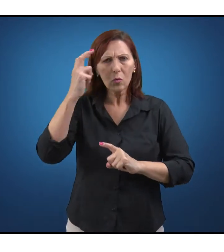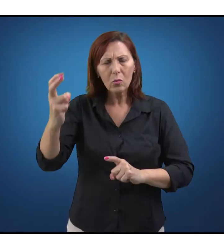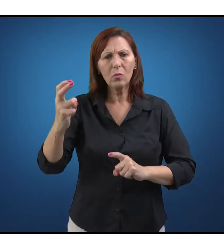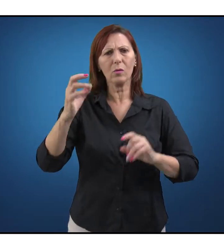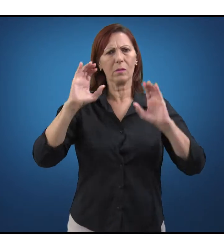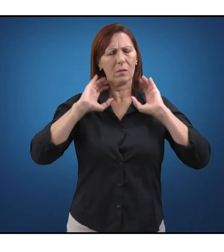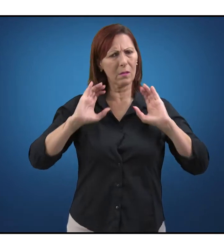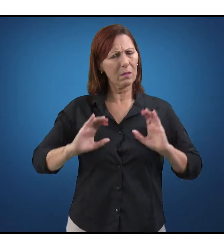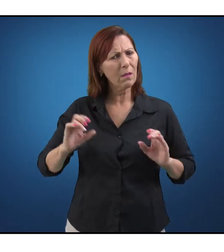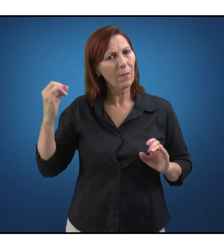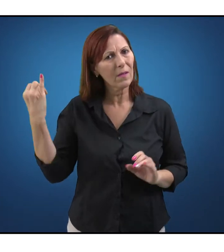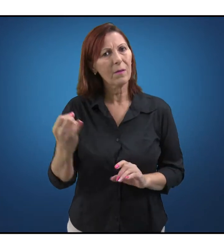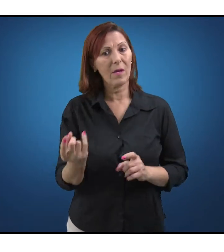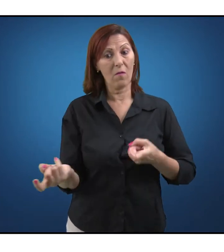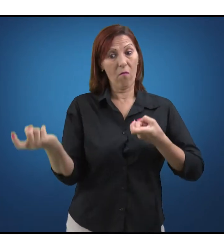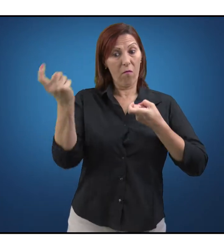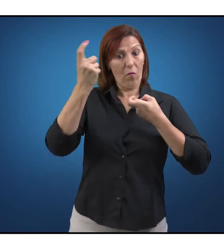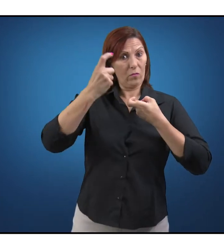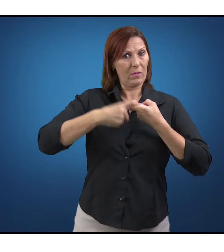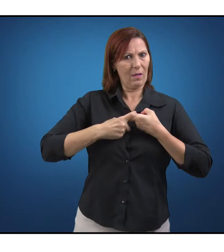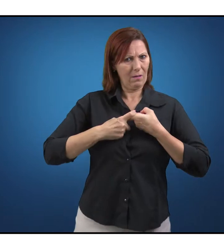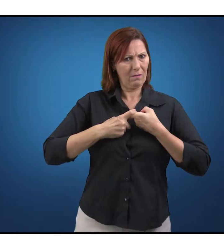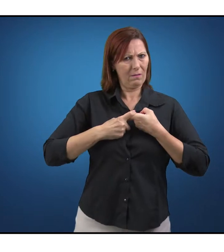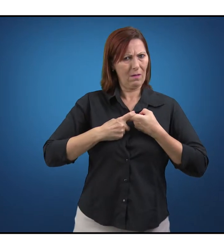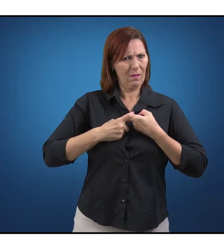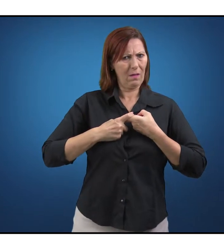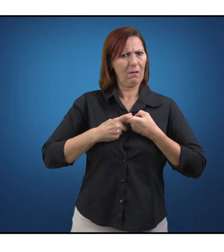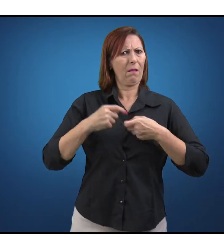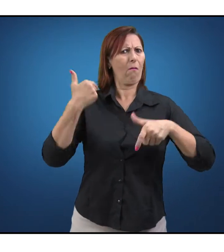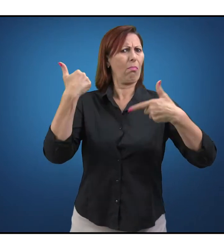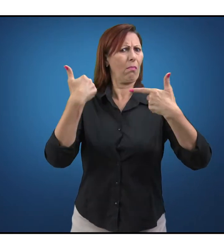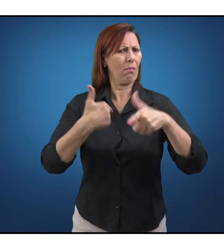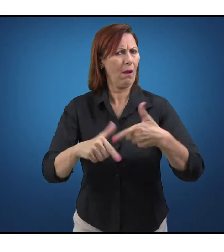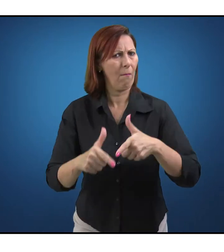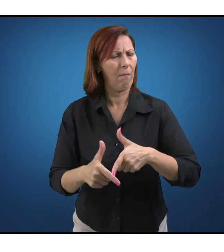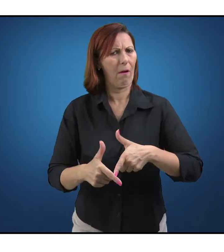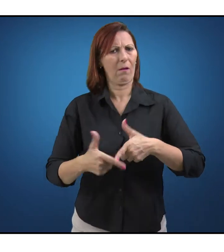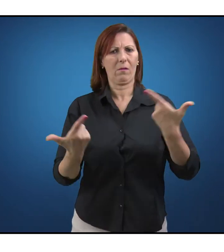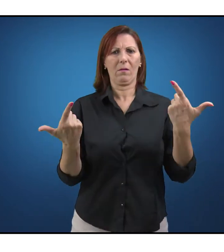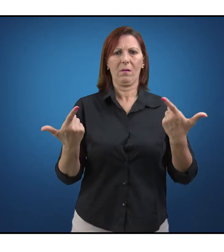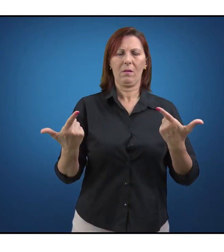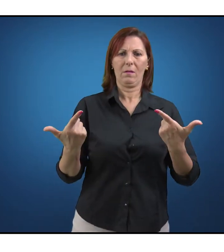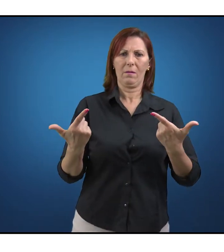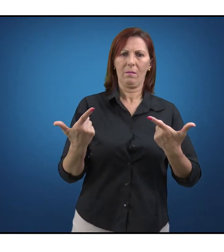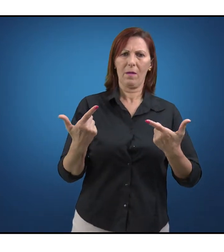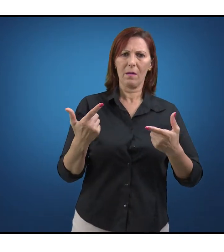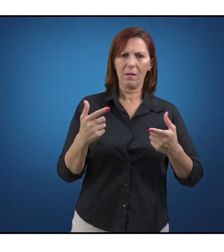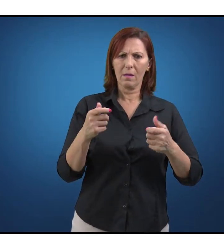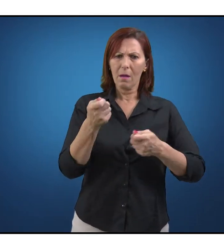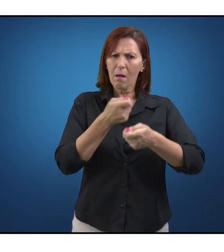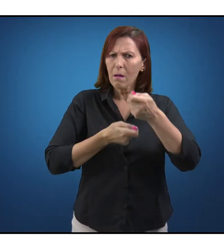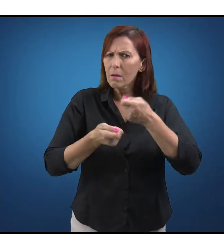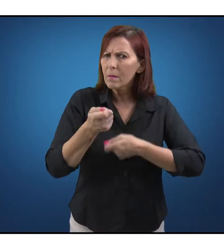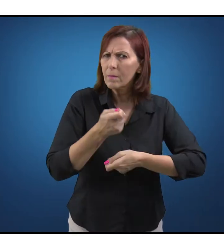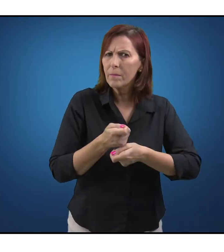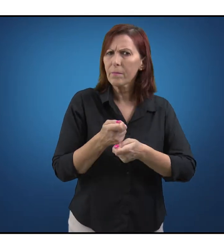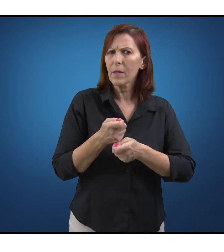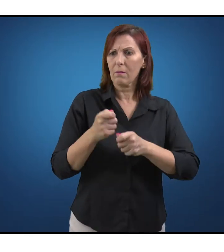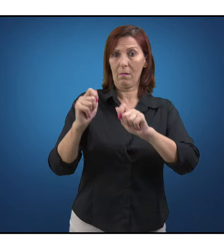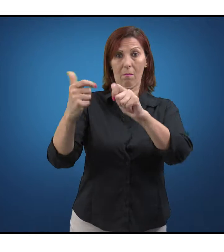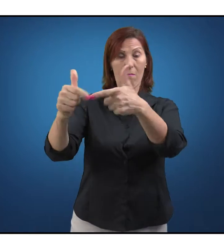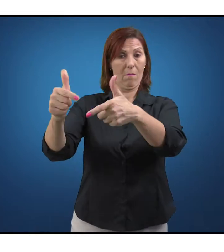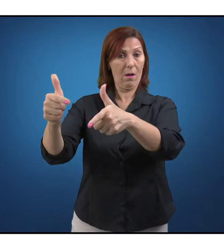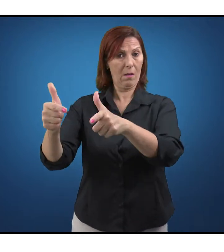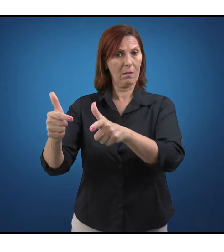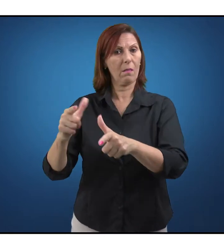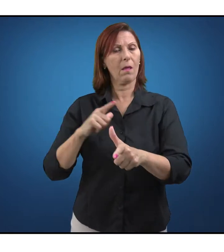que estejam voltados para a empregabilidade. E para gerir esse modelo de escola para a empregabilidade,